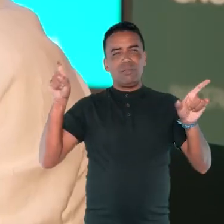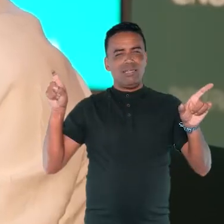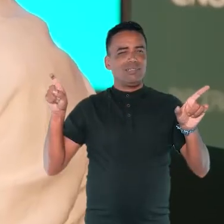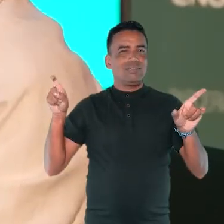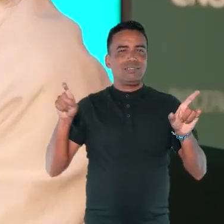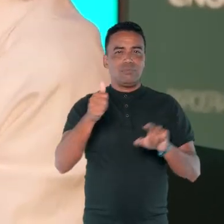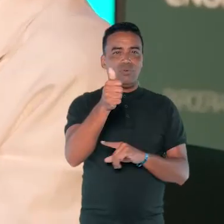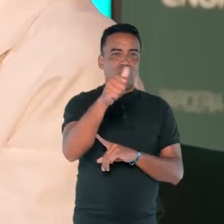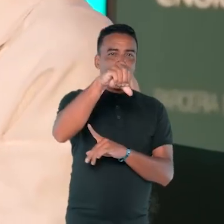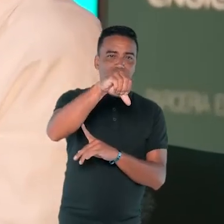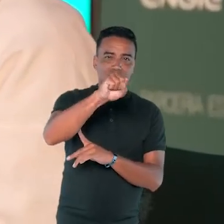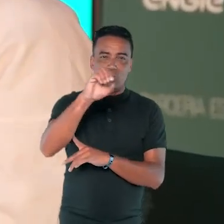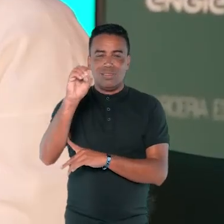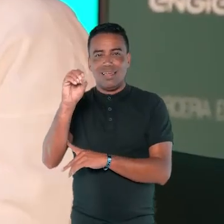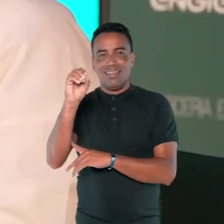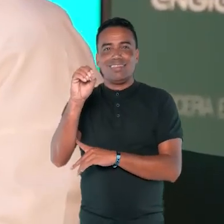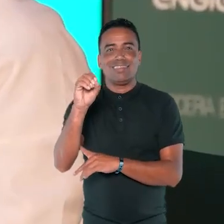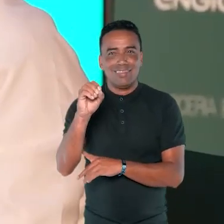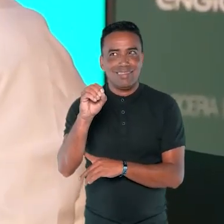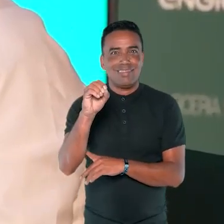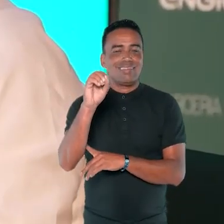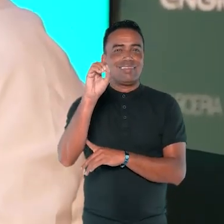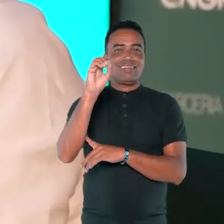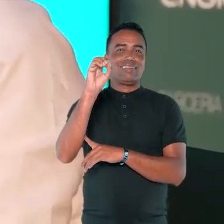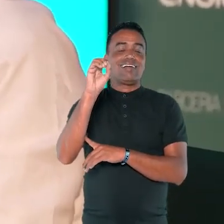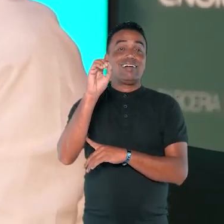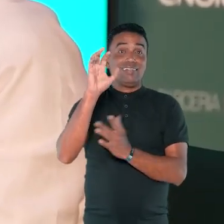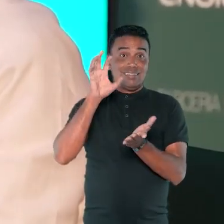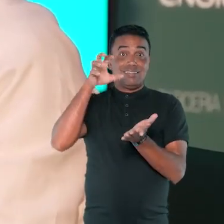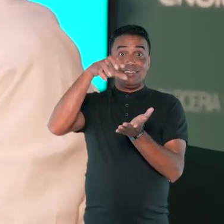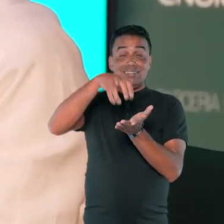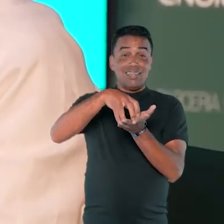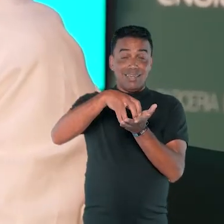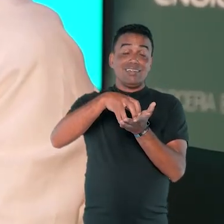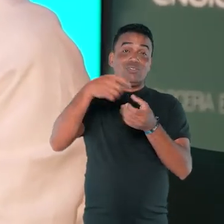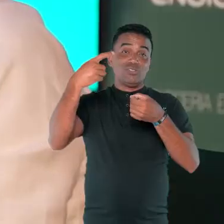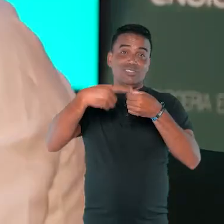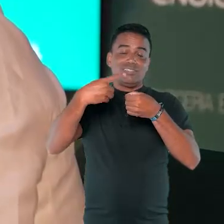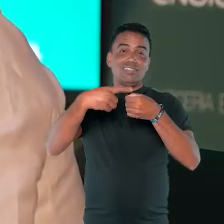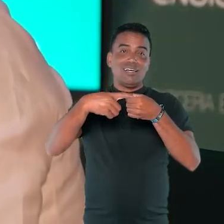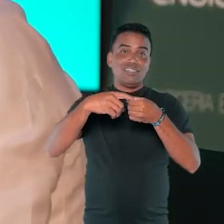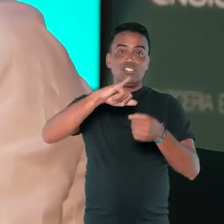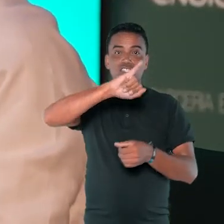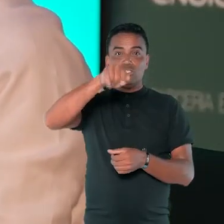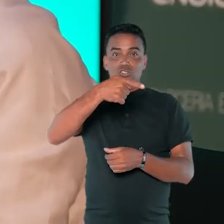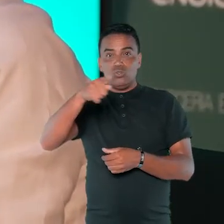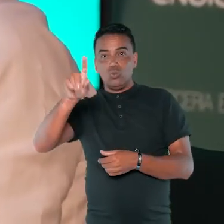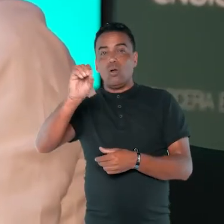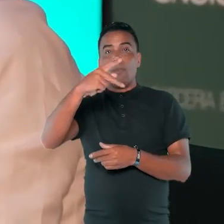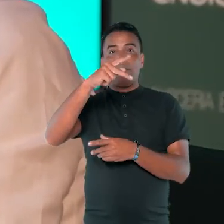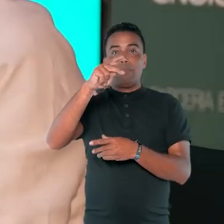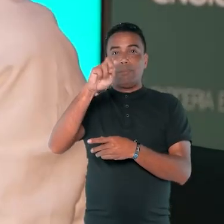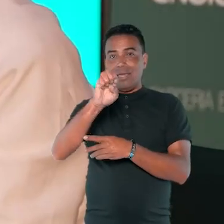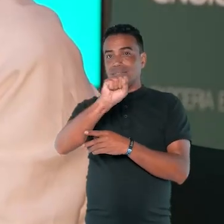não, 80. 80, lá no centro da cidade de João Pessoa, invadíamos a Mesbla, lojas